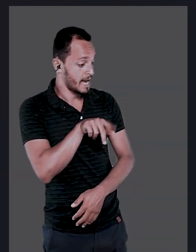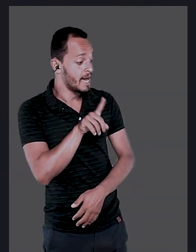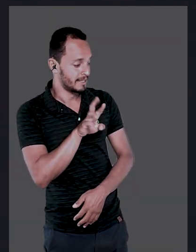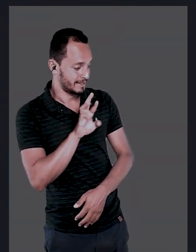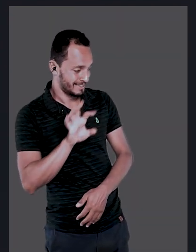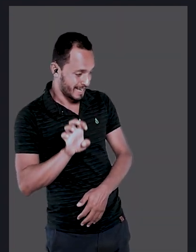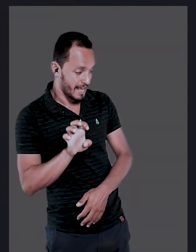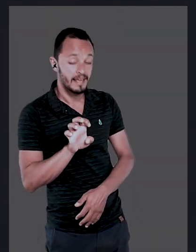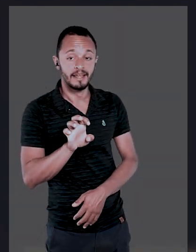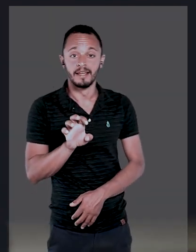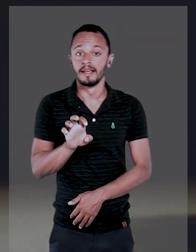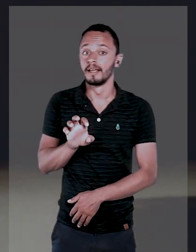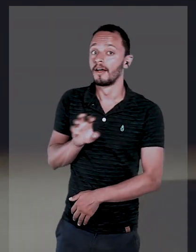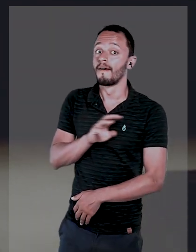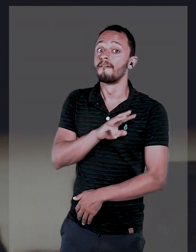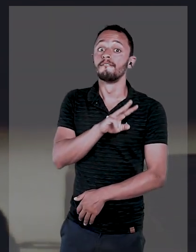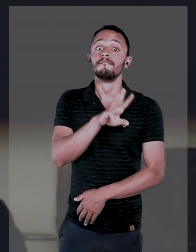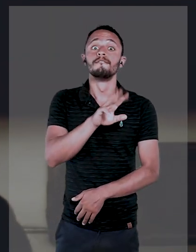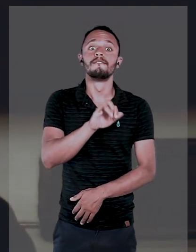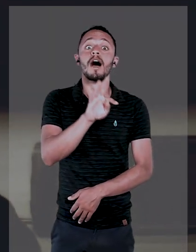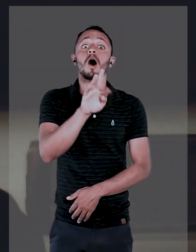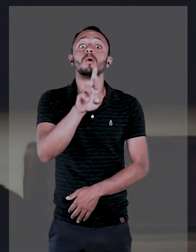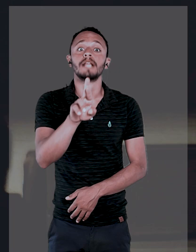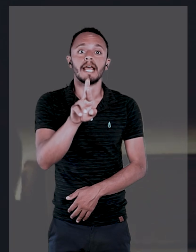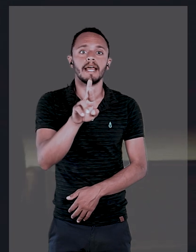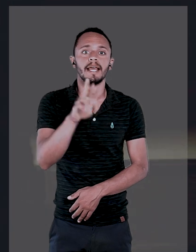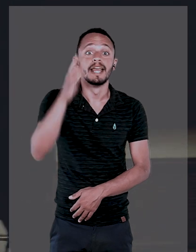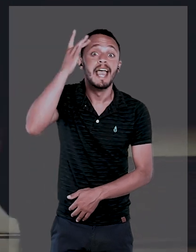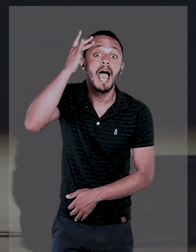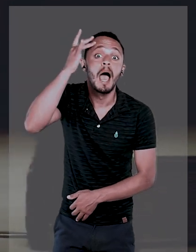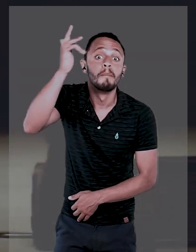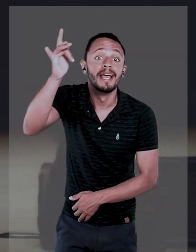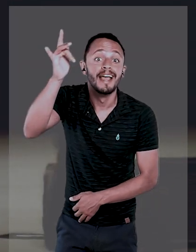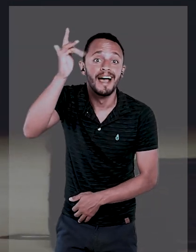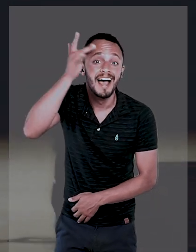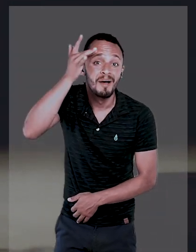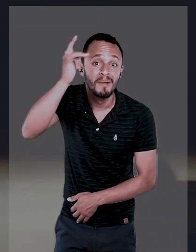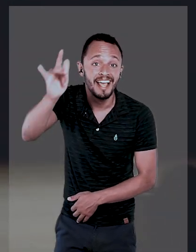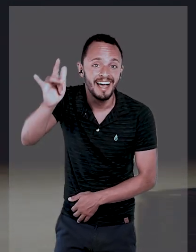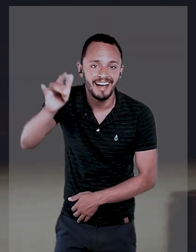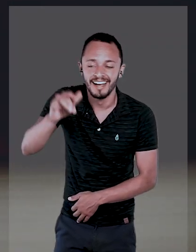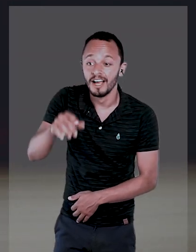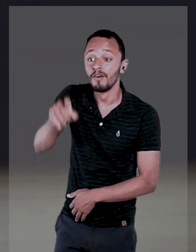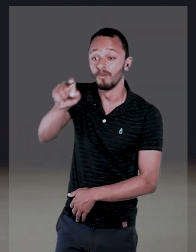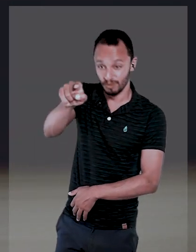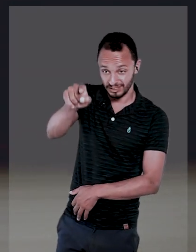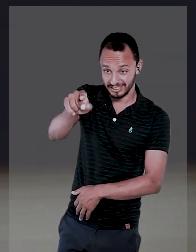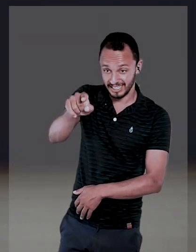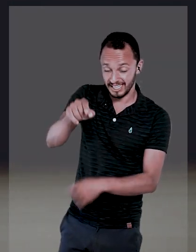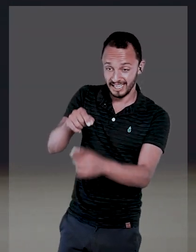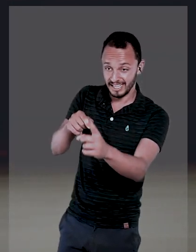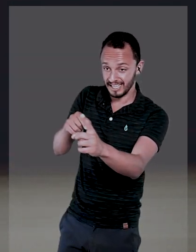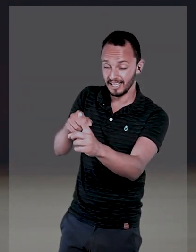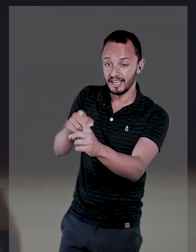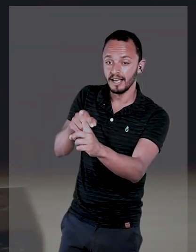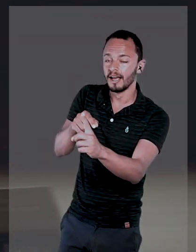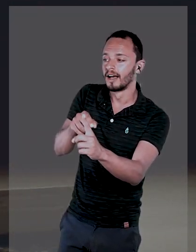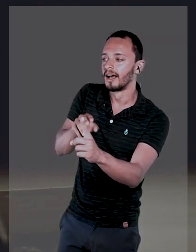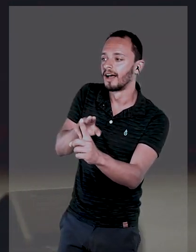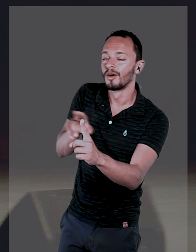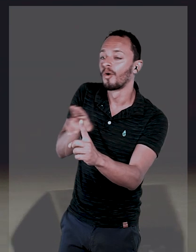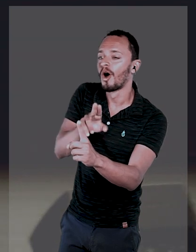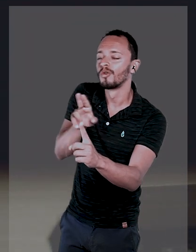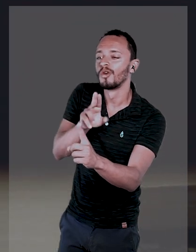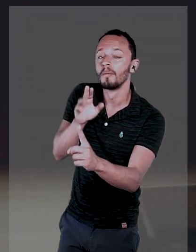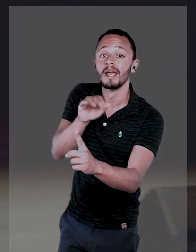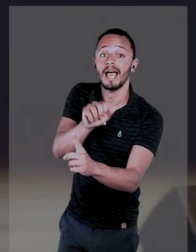Como você se chama? Obrigado, André. André, parabéns, feliz Ô, aniversário. Walter, quem faz amanhã?